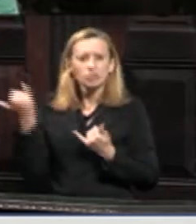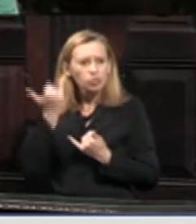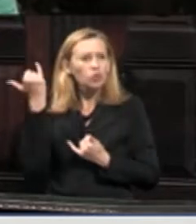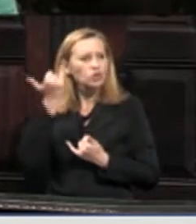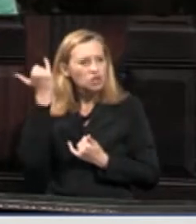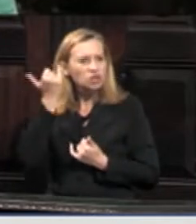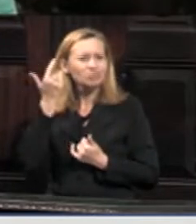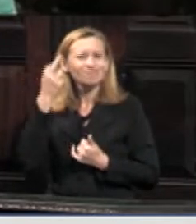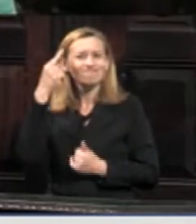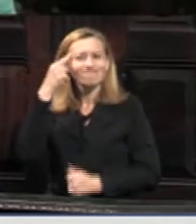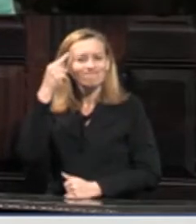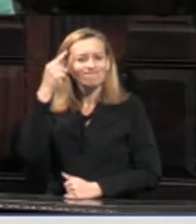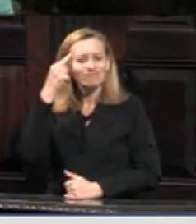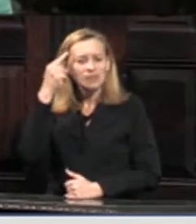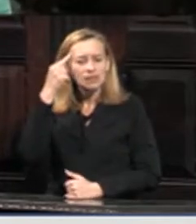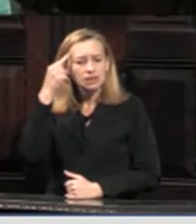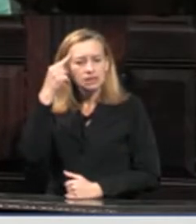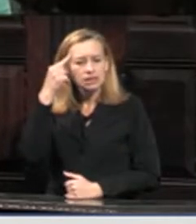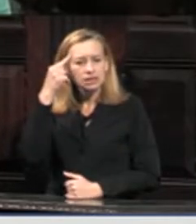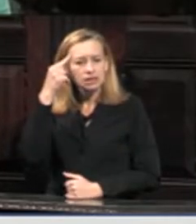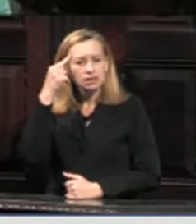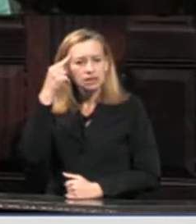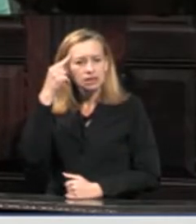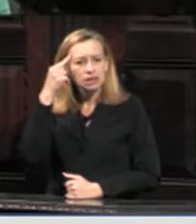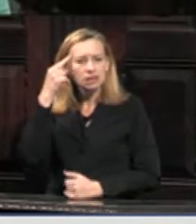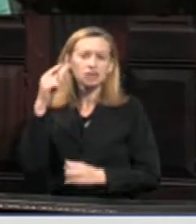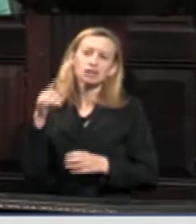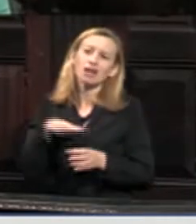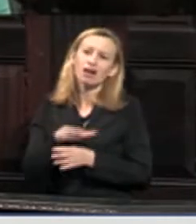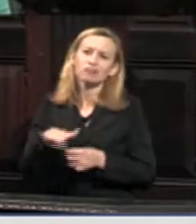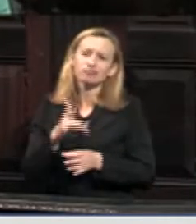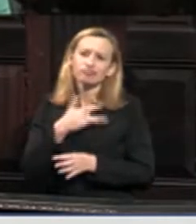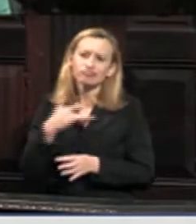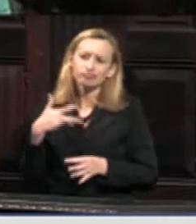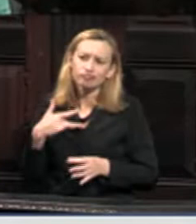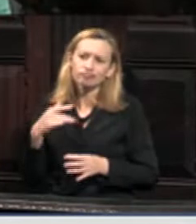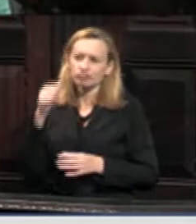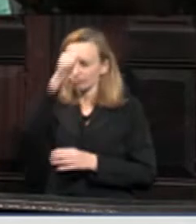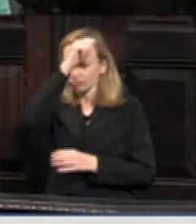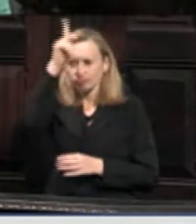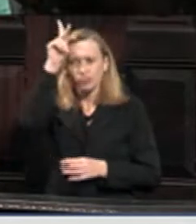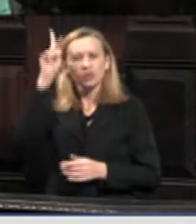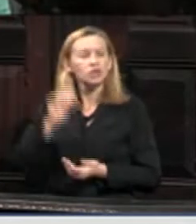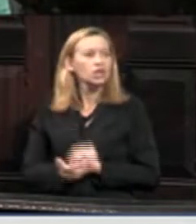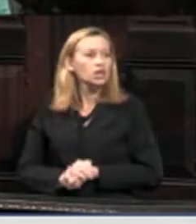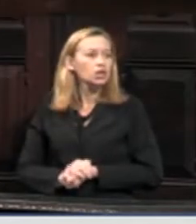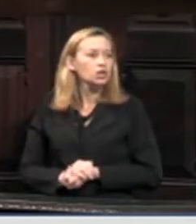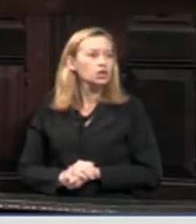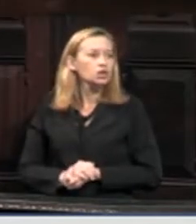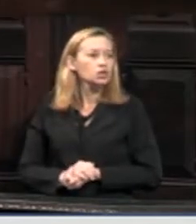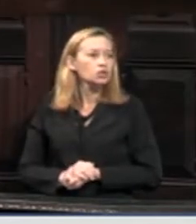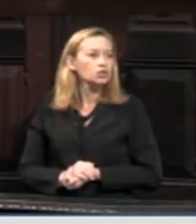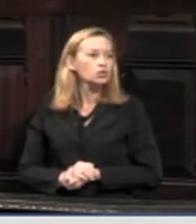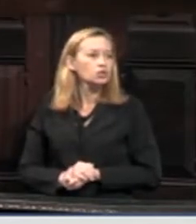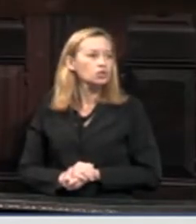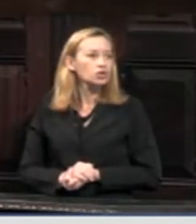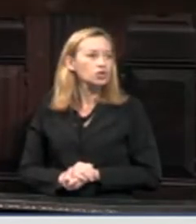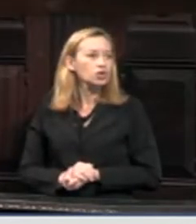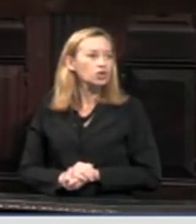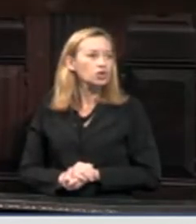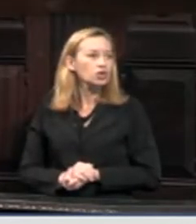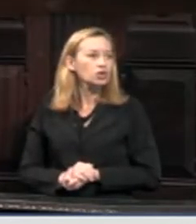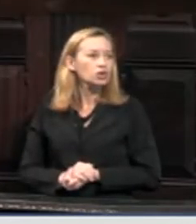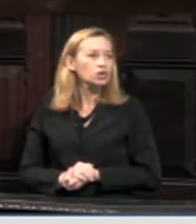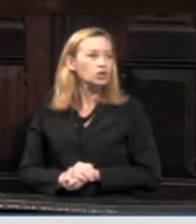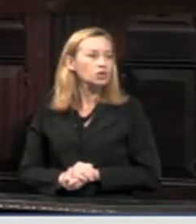gente refletir no âmbito da saúde pública. Uma delas é a dificuldade de acesso.